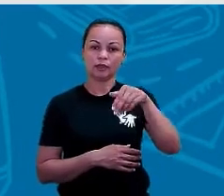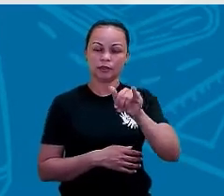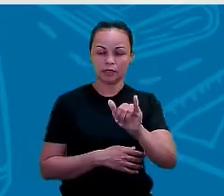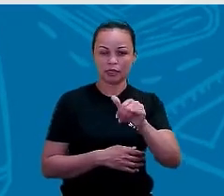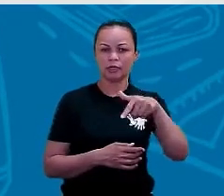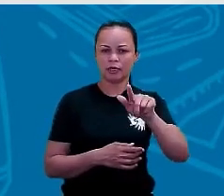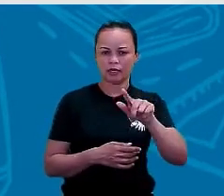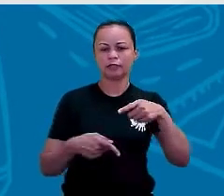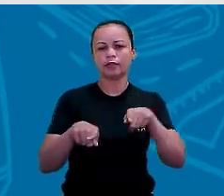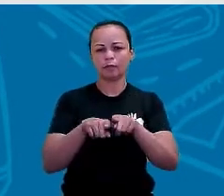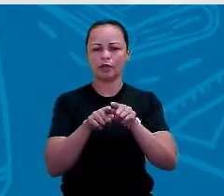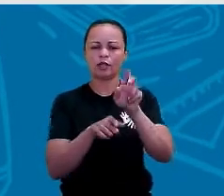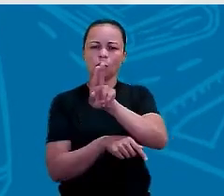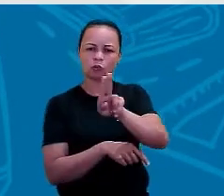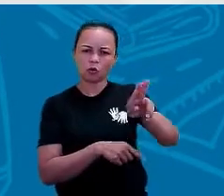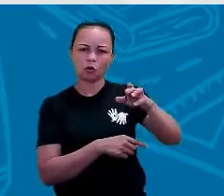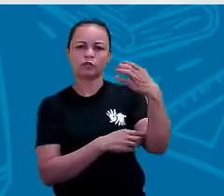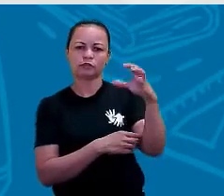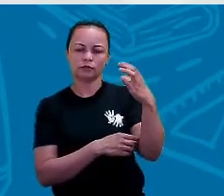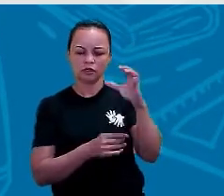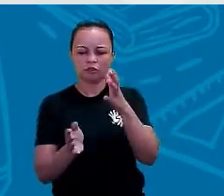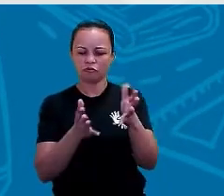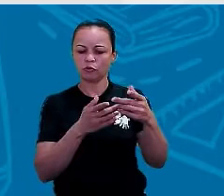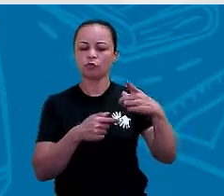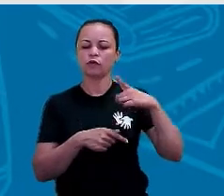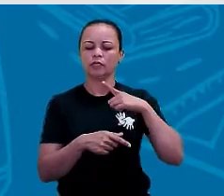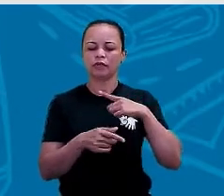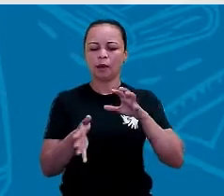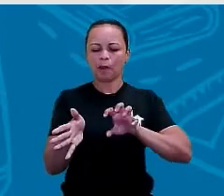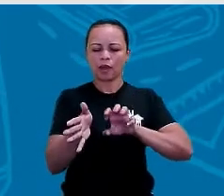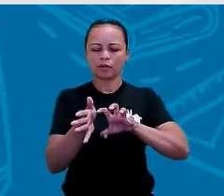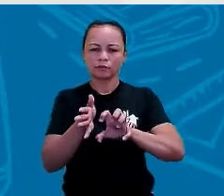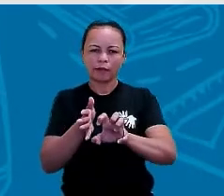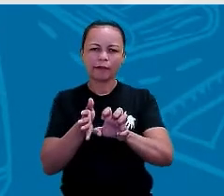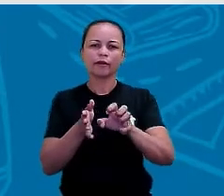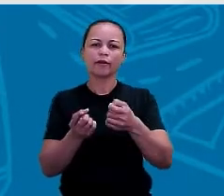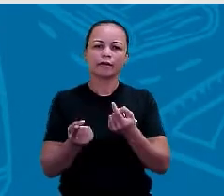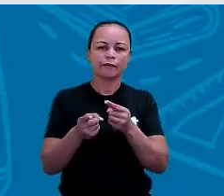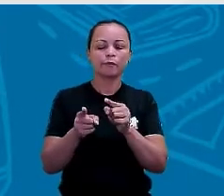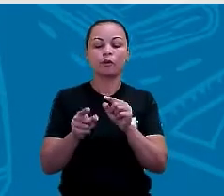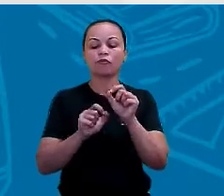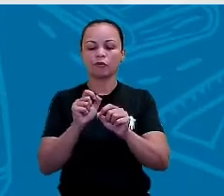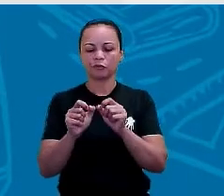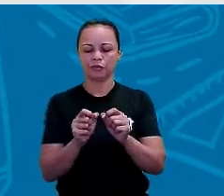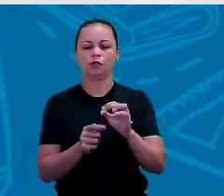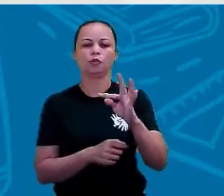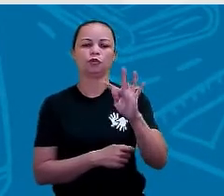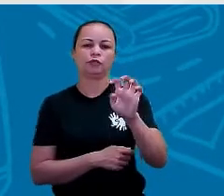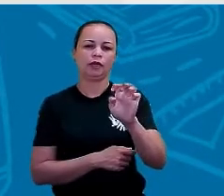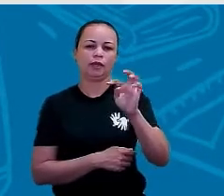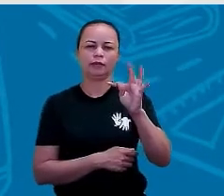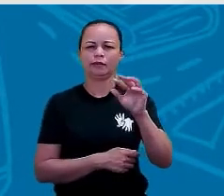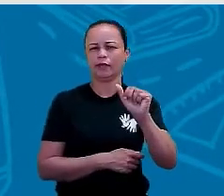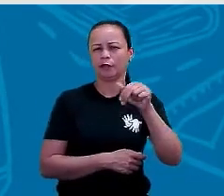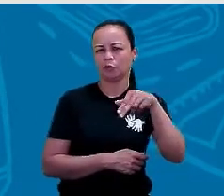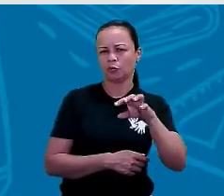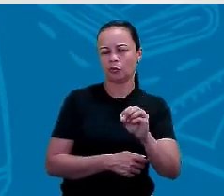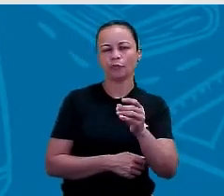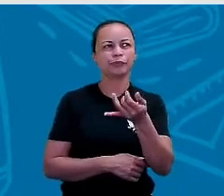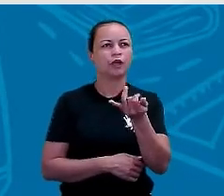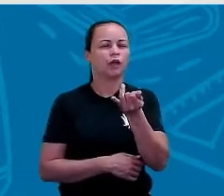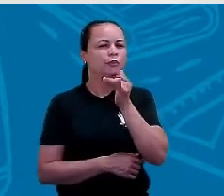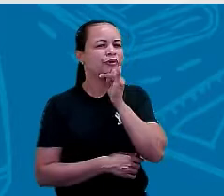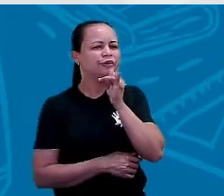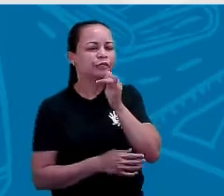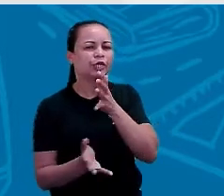desse micro-organismo que vai causar o tétano, tá certo? Então, quando a gente geralmente se machuca com algum objeto que